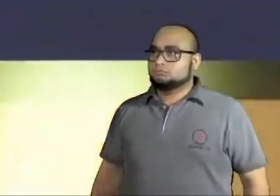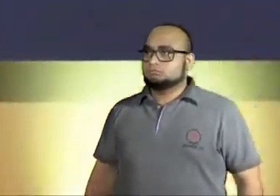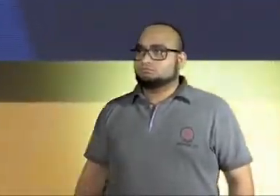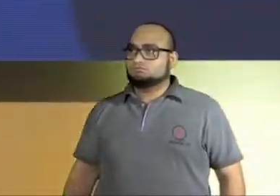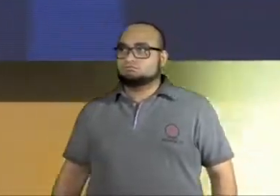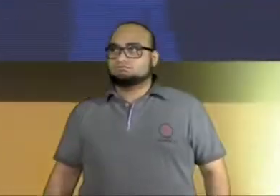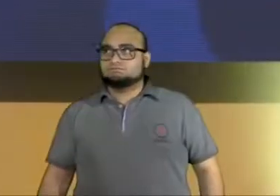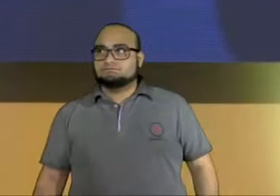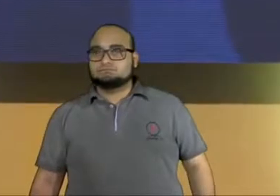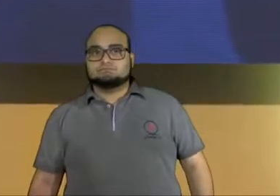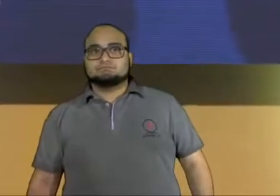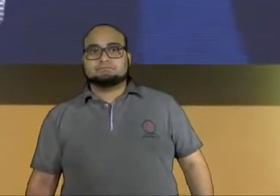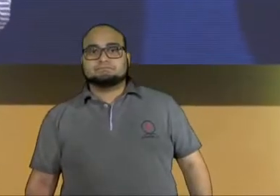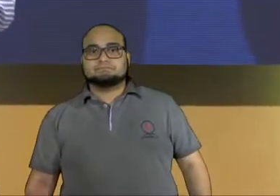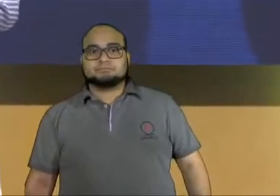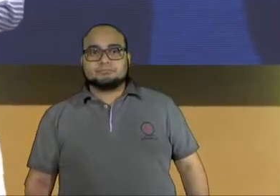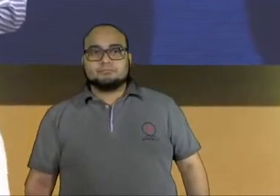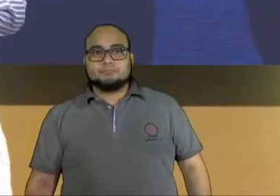segura aí, eu termino aqui.